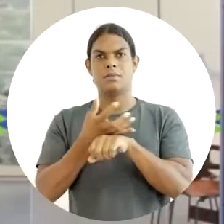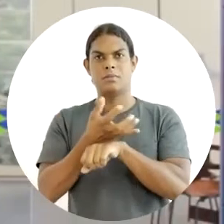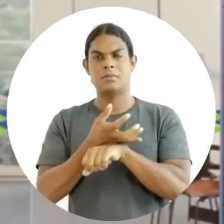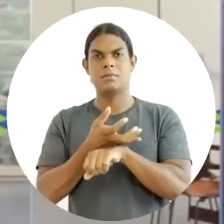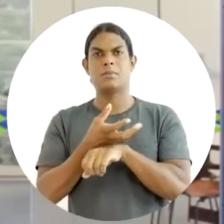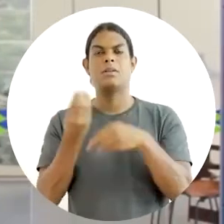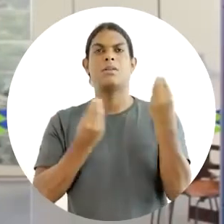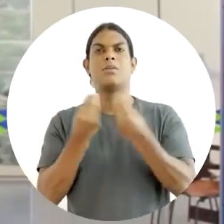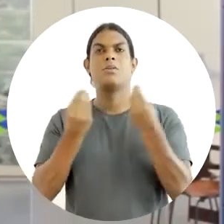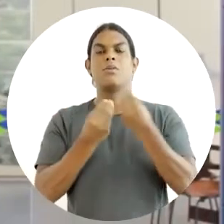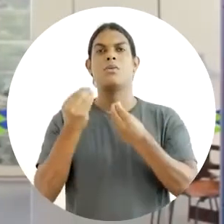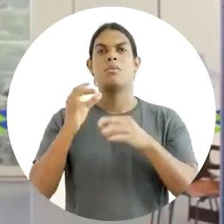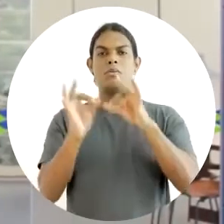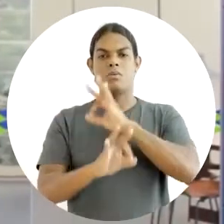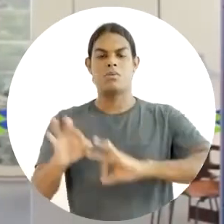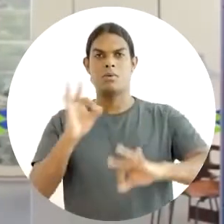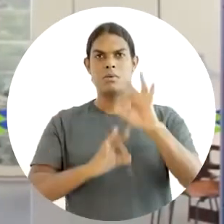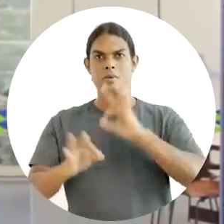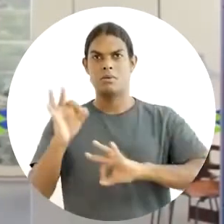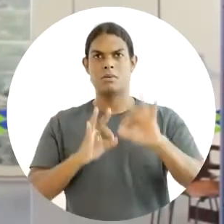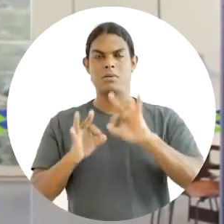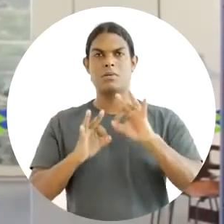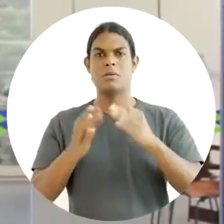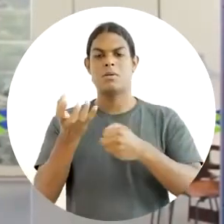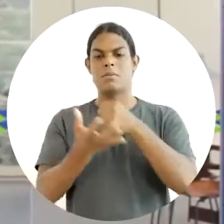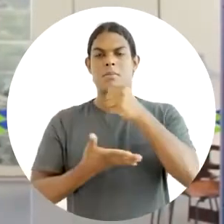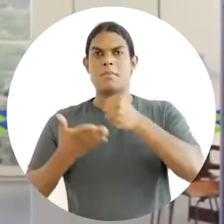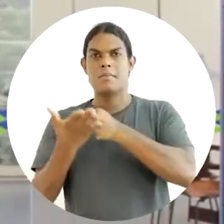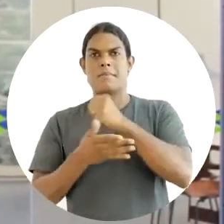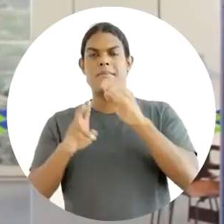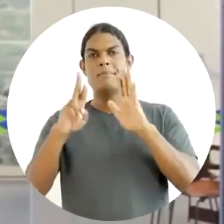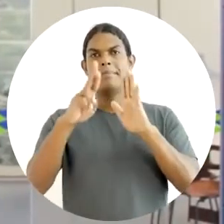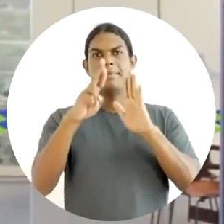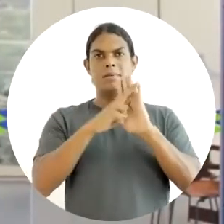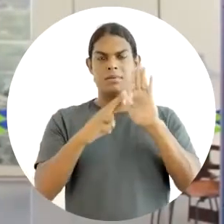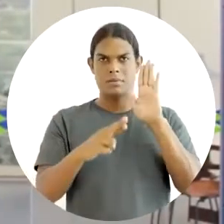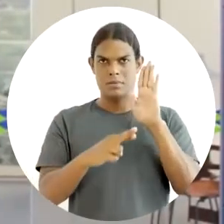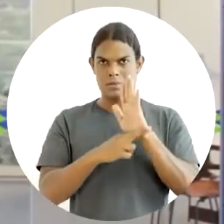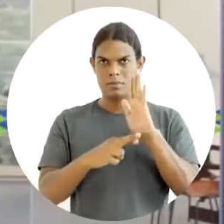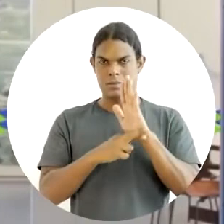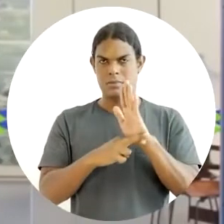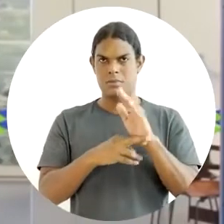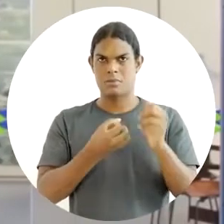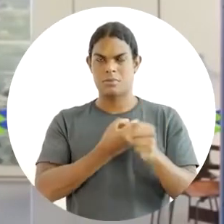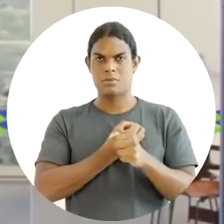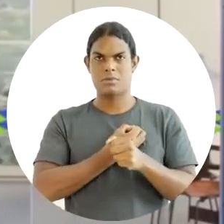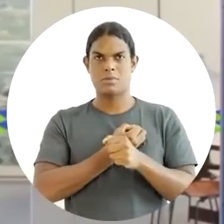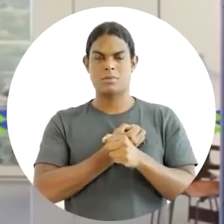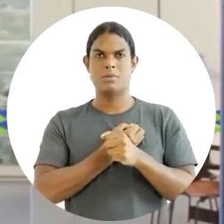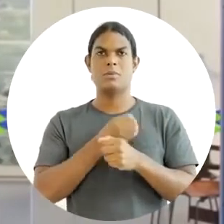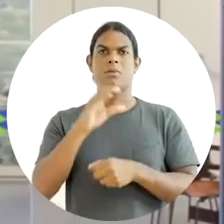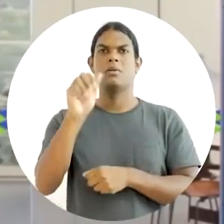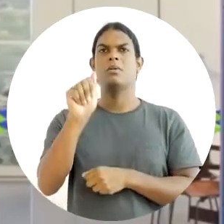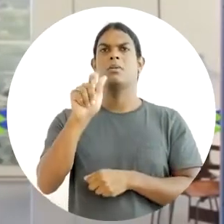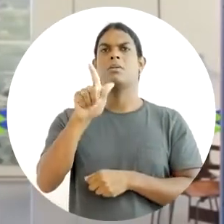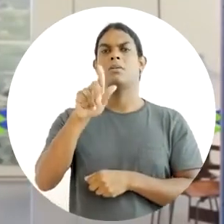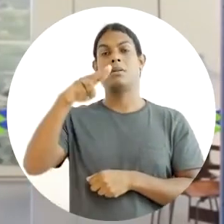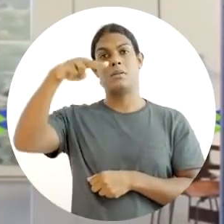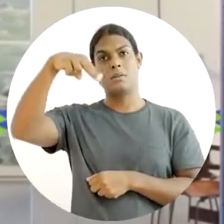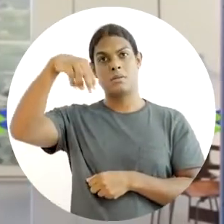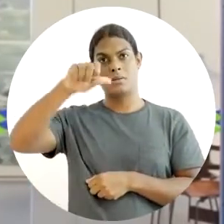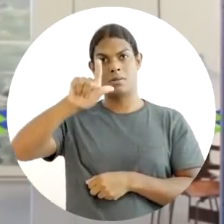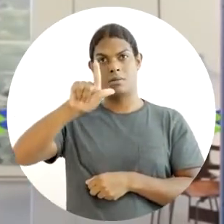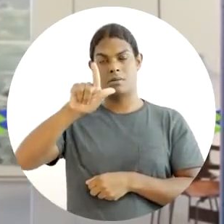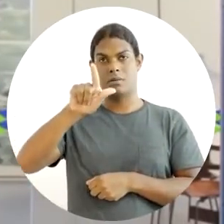como catalogar, baseado nas regras de descrição do Código de Catalogação Anglo-Americano, o